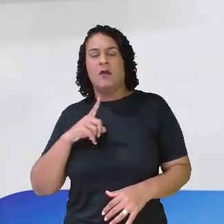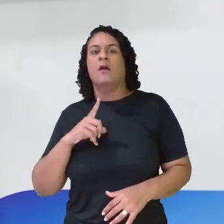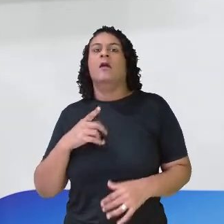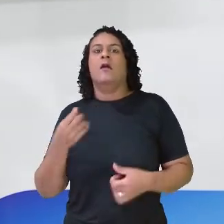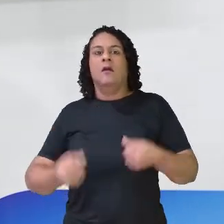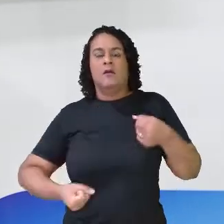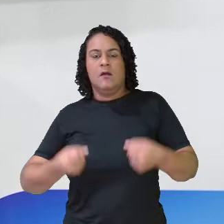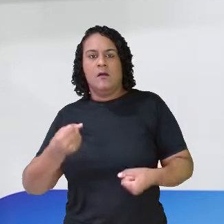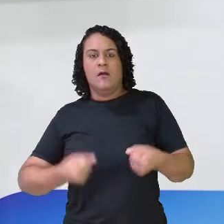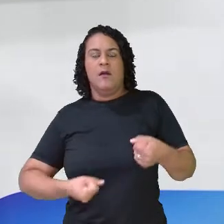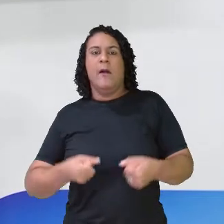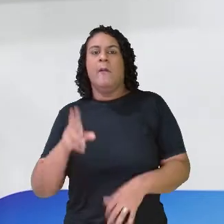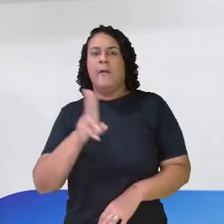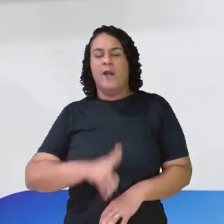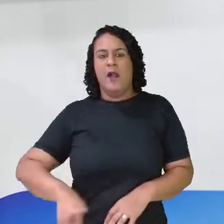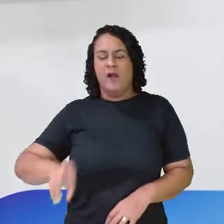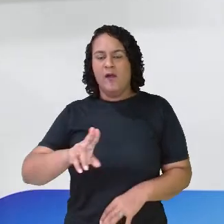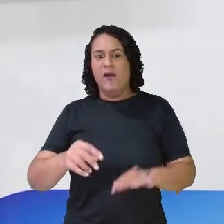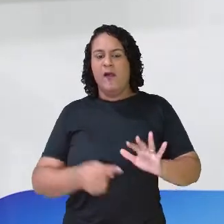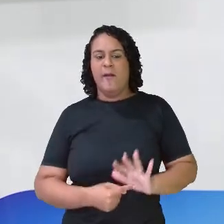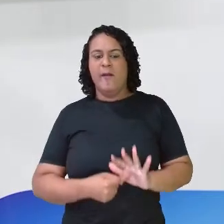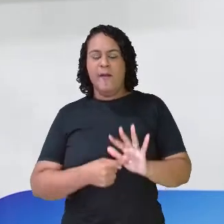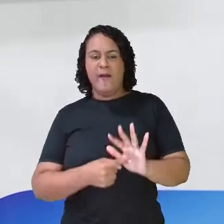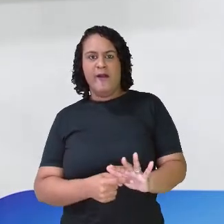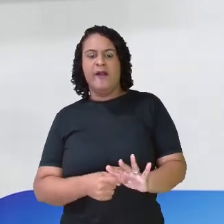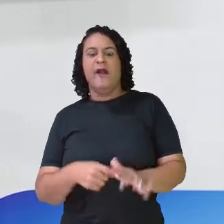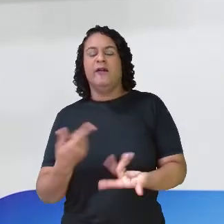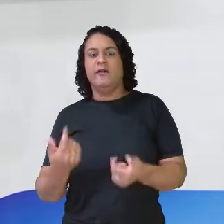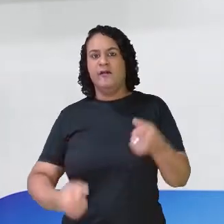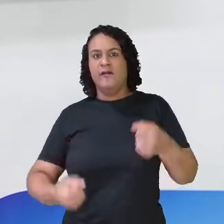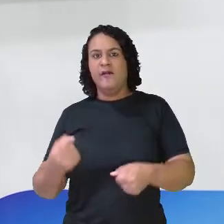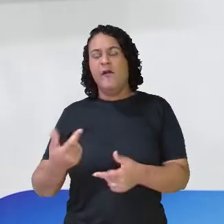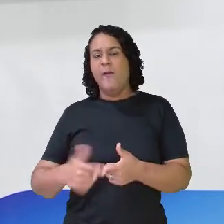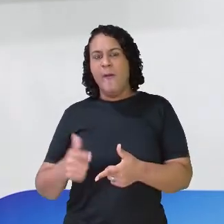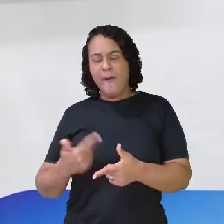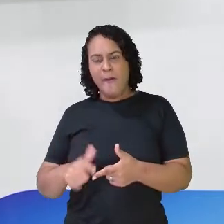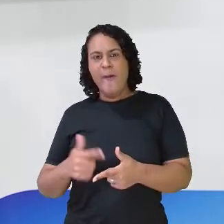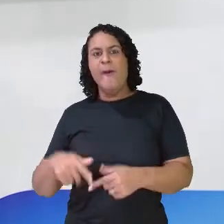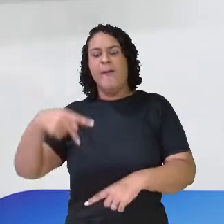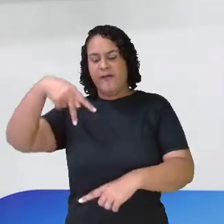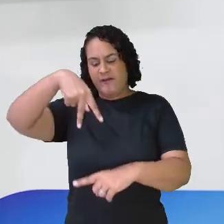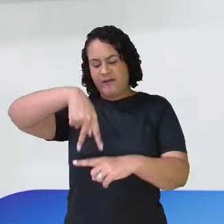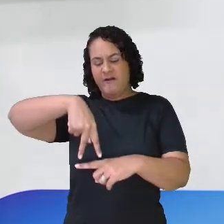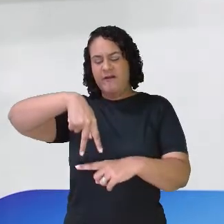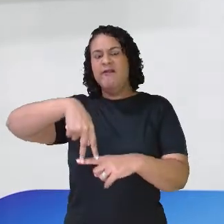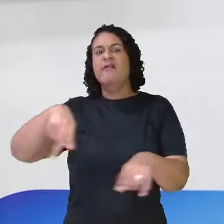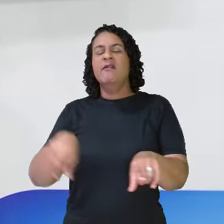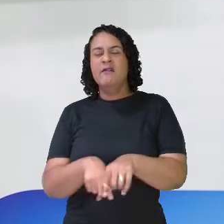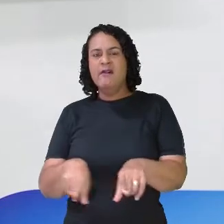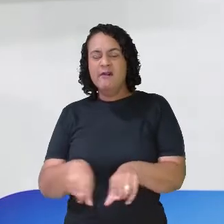gente utiliza para sinalização, triângulo também. Eu mostrei também, né, uma